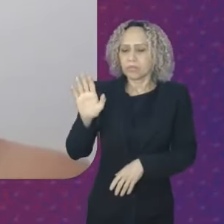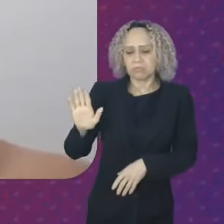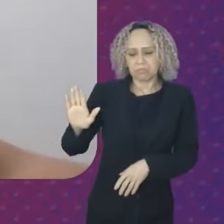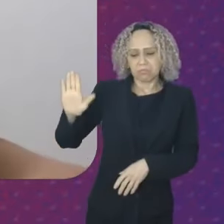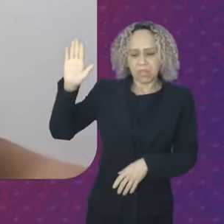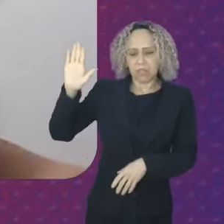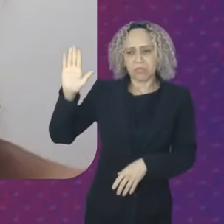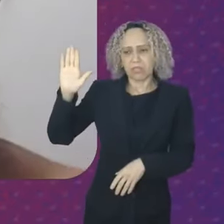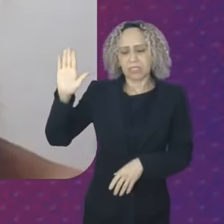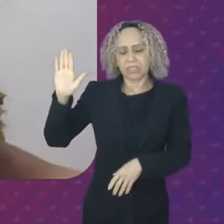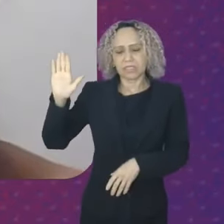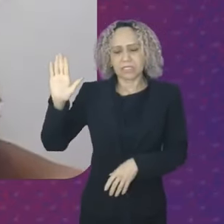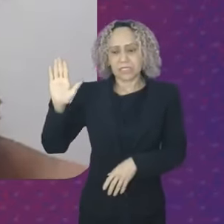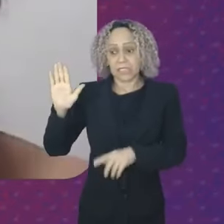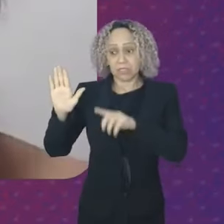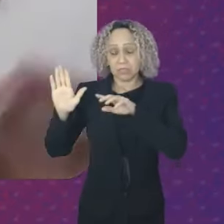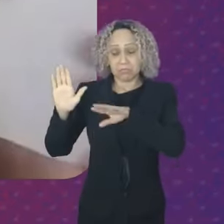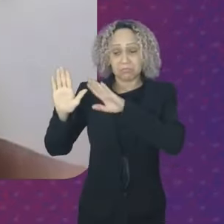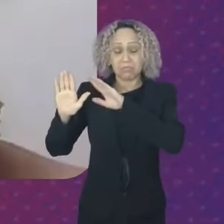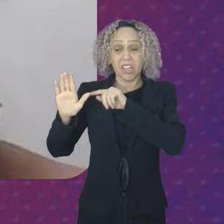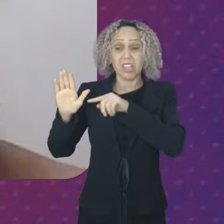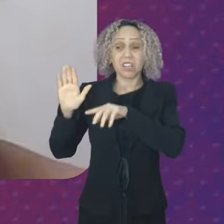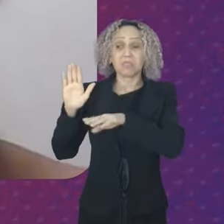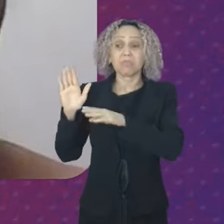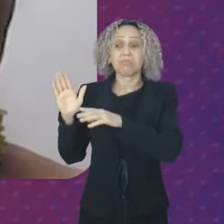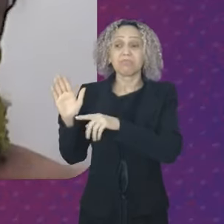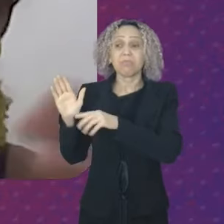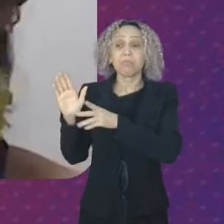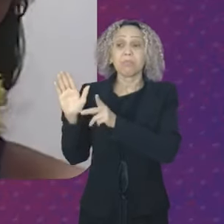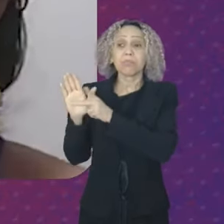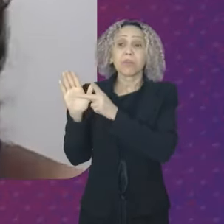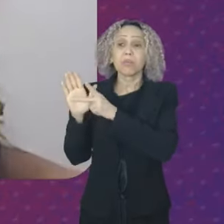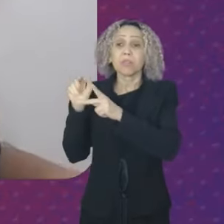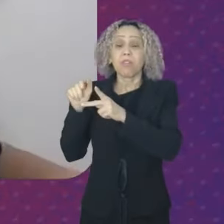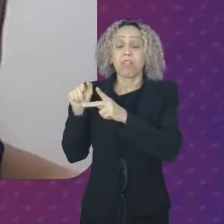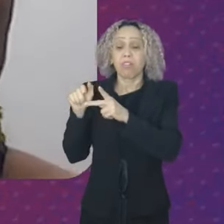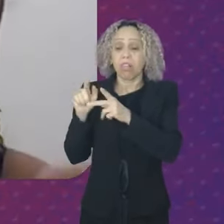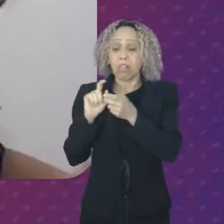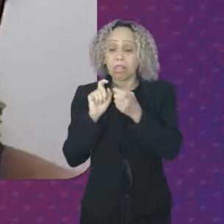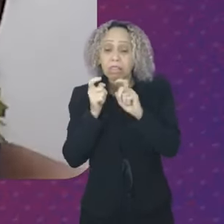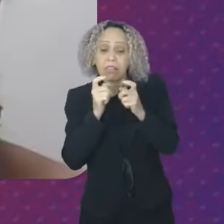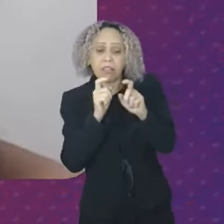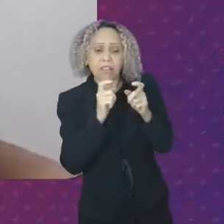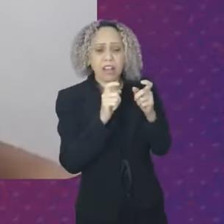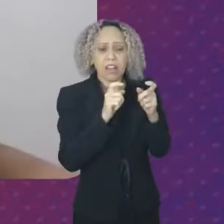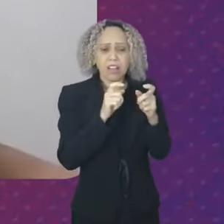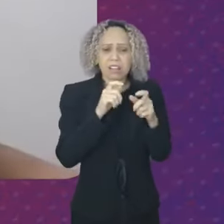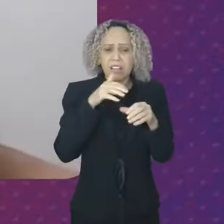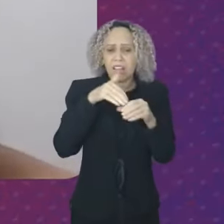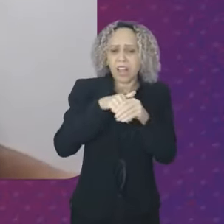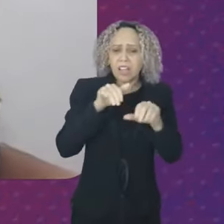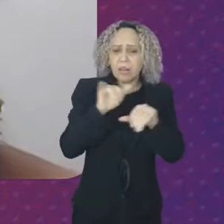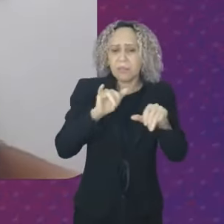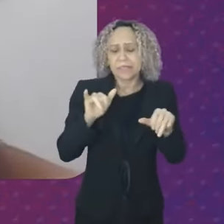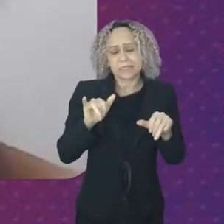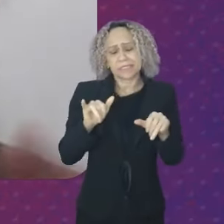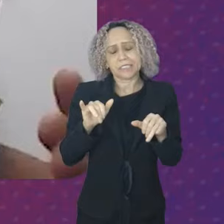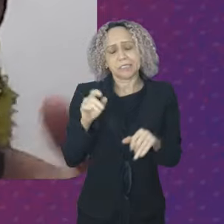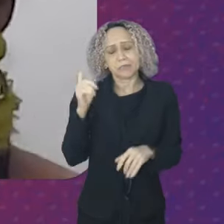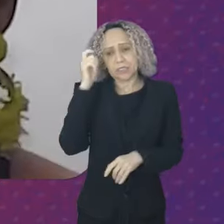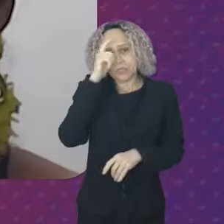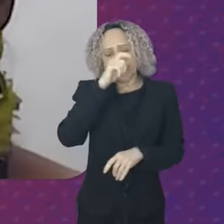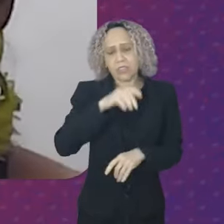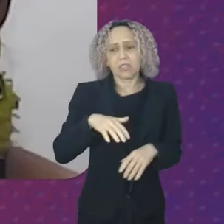também esse lugar de coordenar a comunicação, a campanha, seja lá o que for, é muito